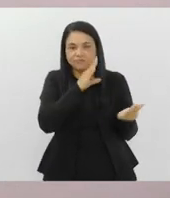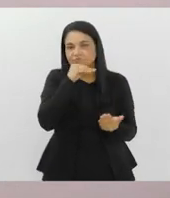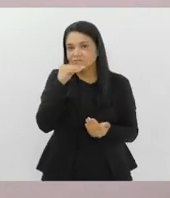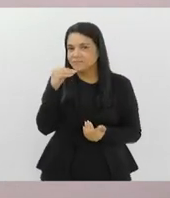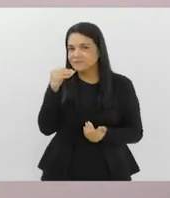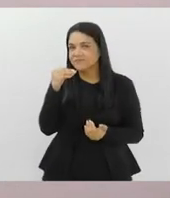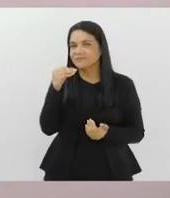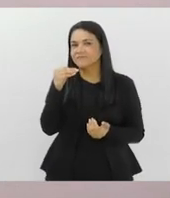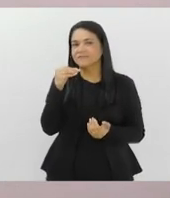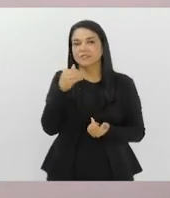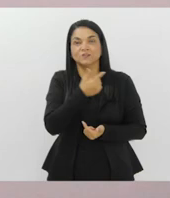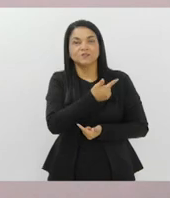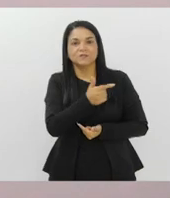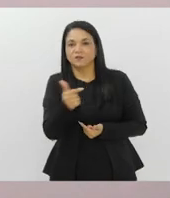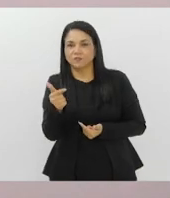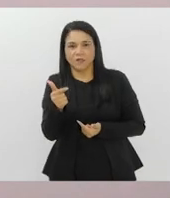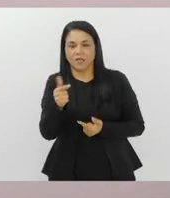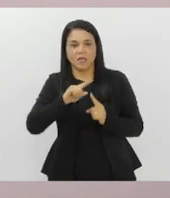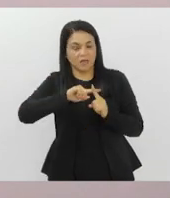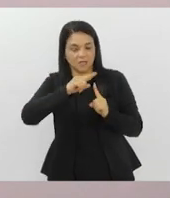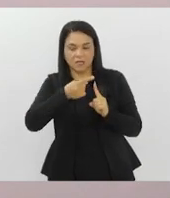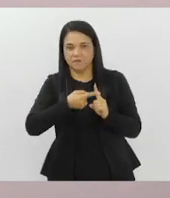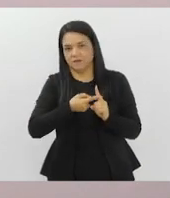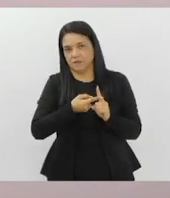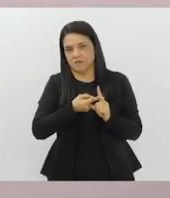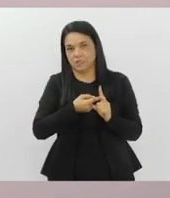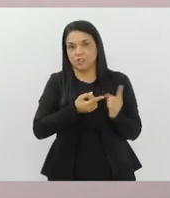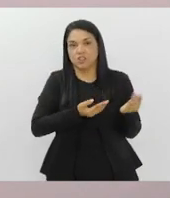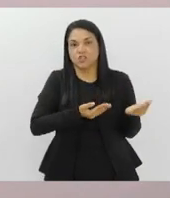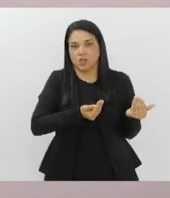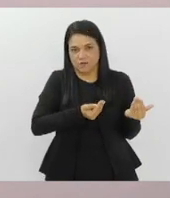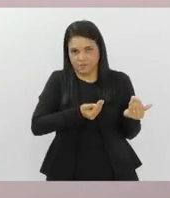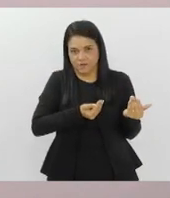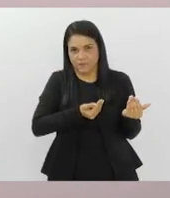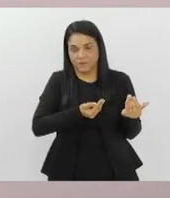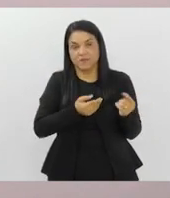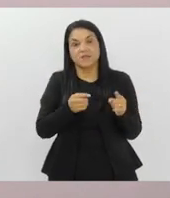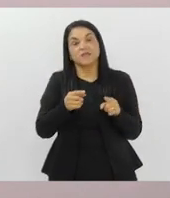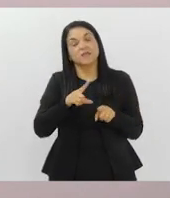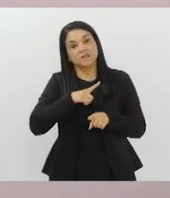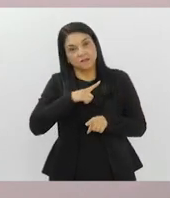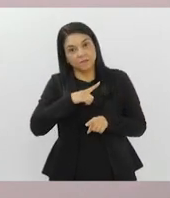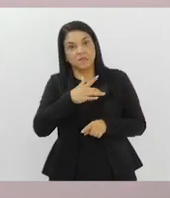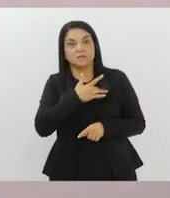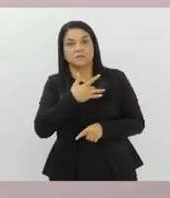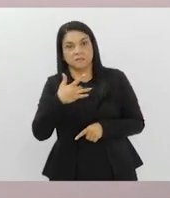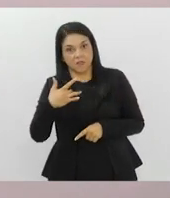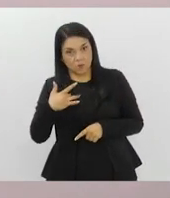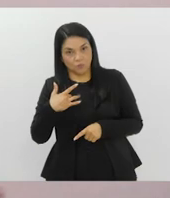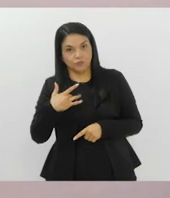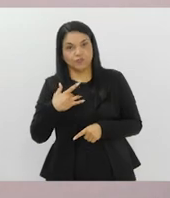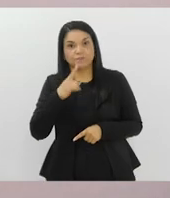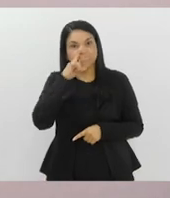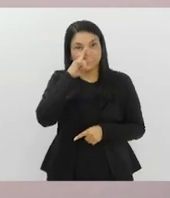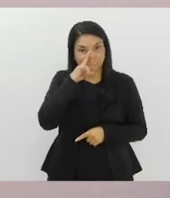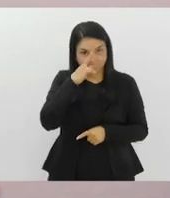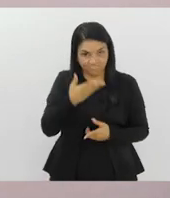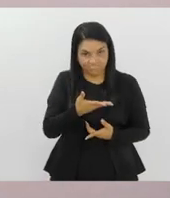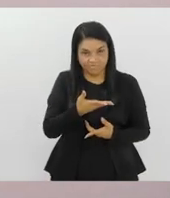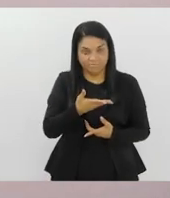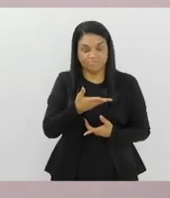adolescente não tenha uma gravidez precoce e que não tenha a sua saúde colocada em risco. Então, eu acho